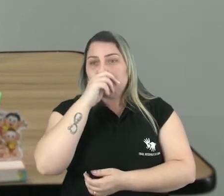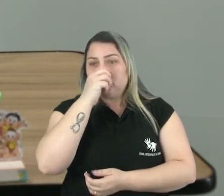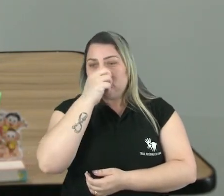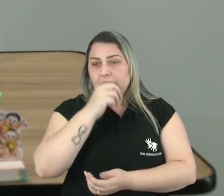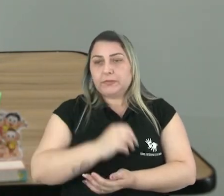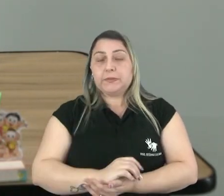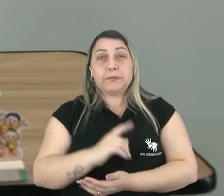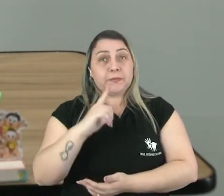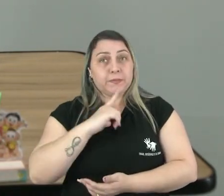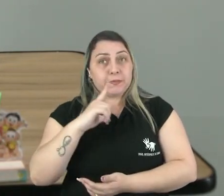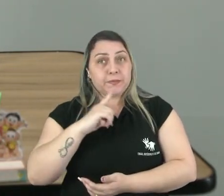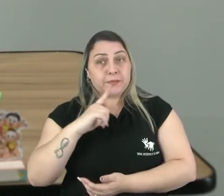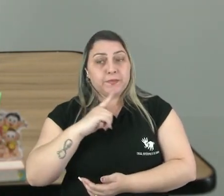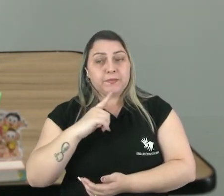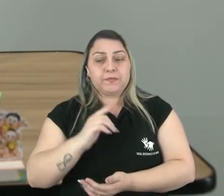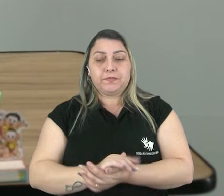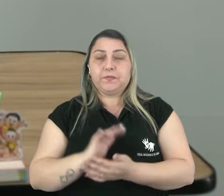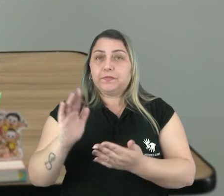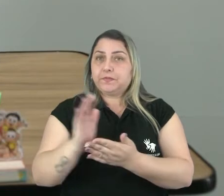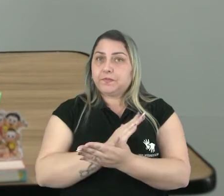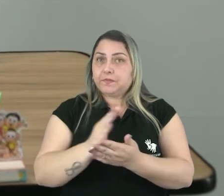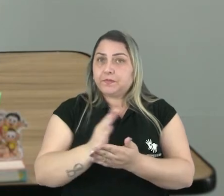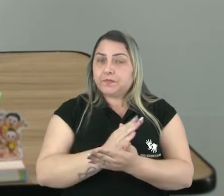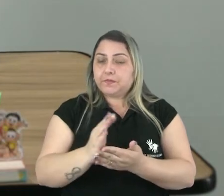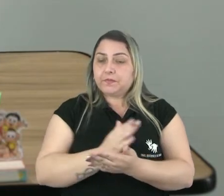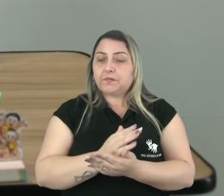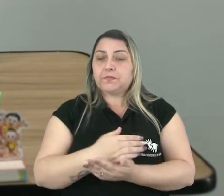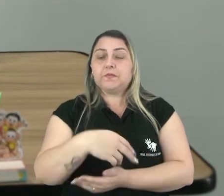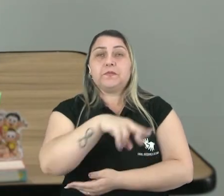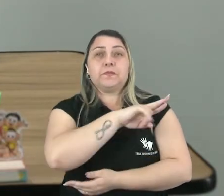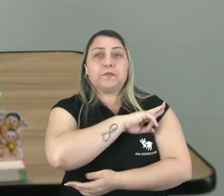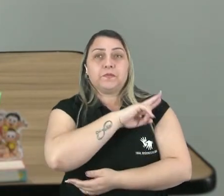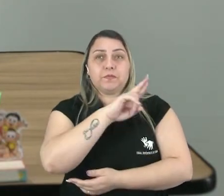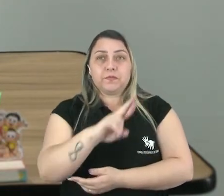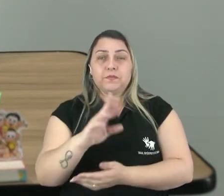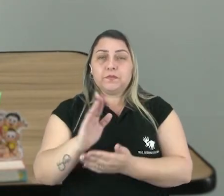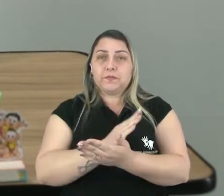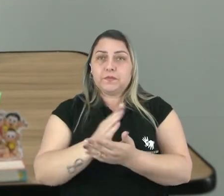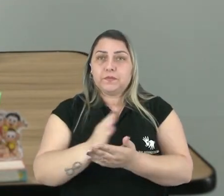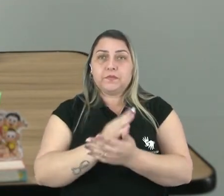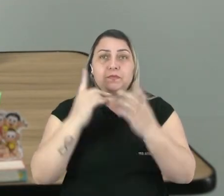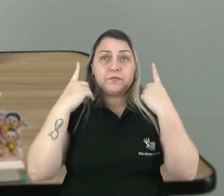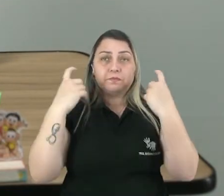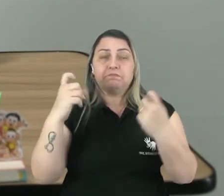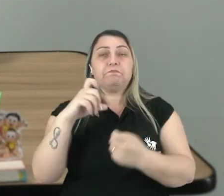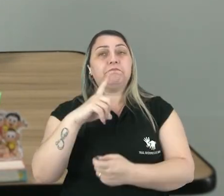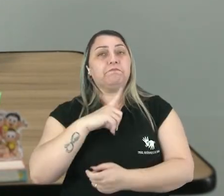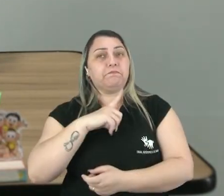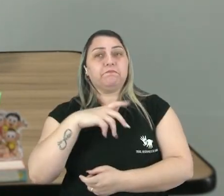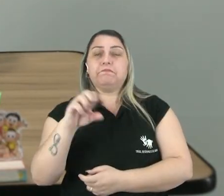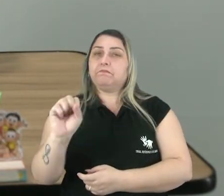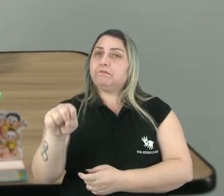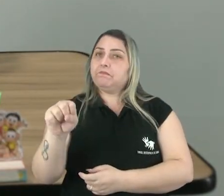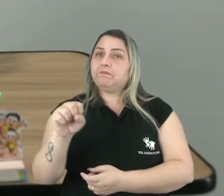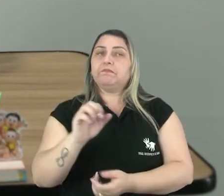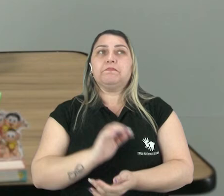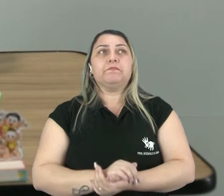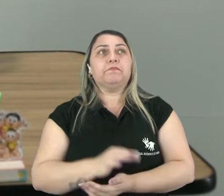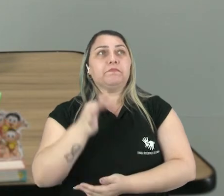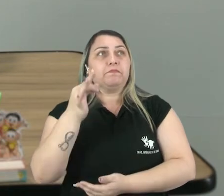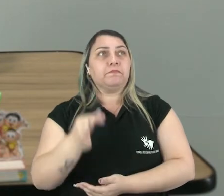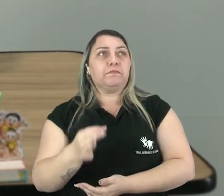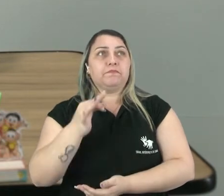tem nessa história alguns quadrinhos que representam alguns sons? Tem! Certo? Aqui